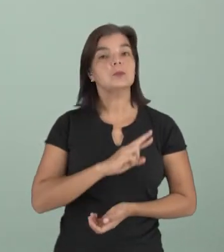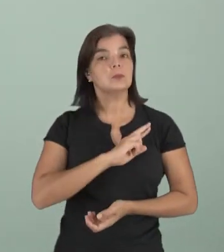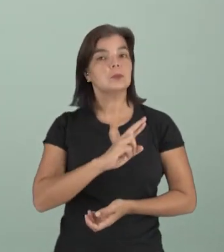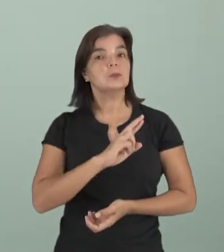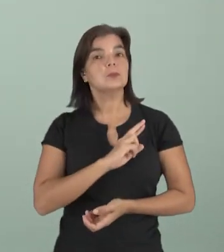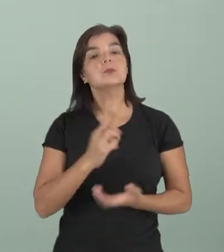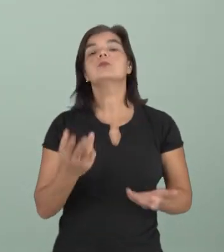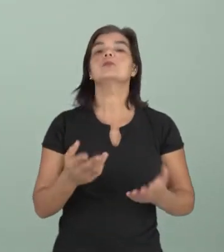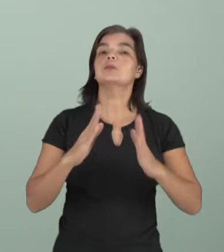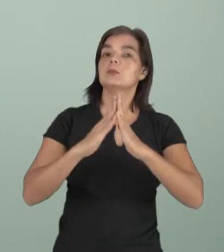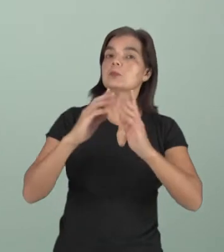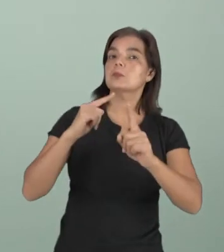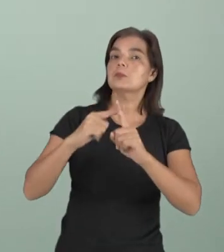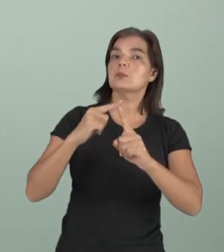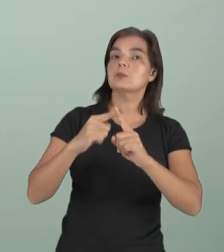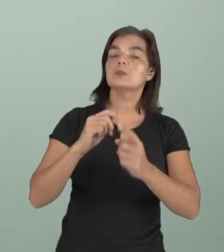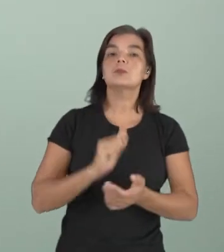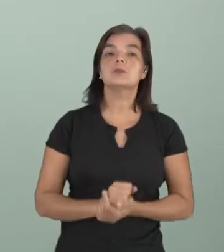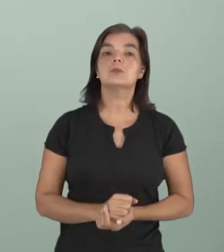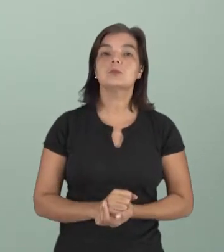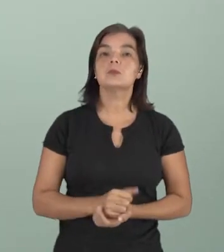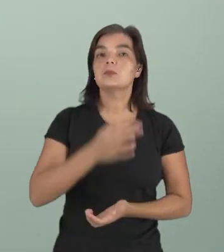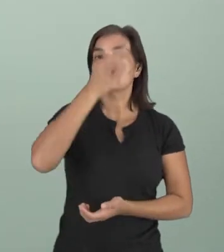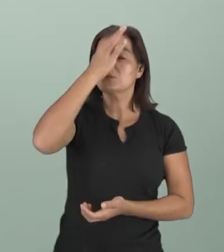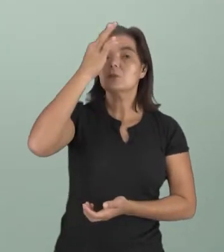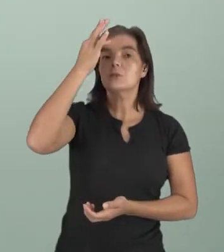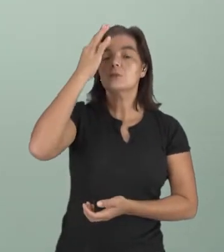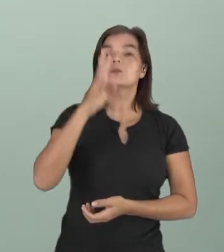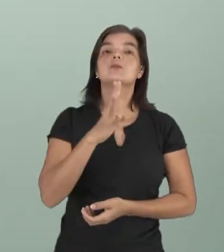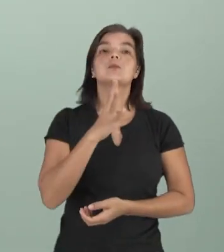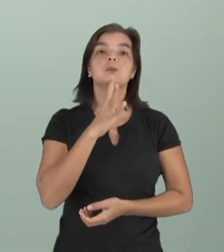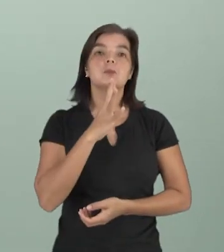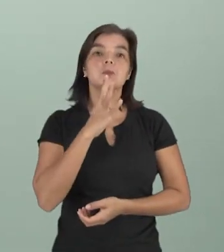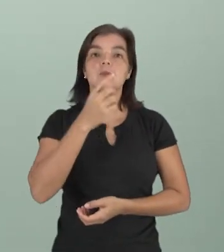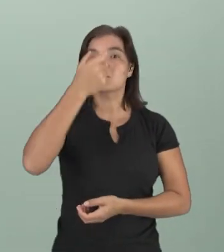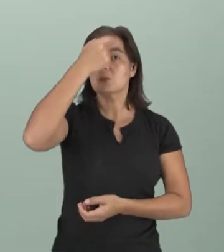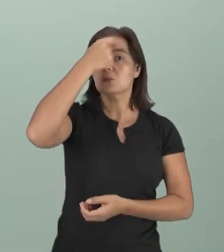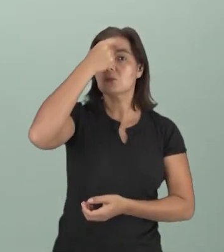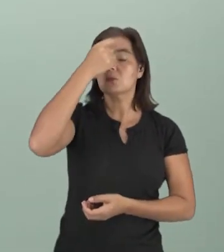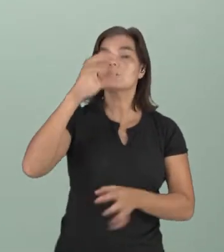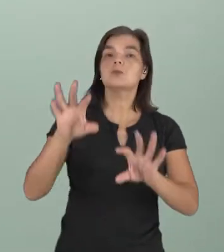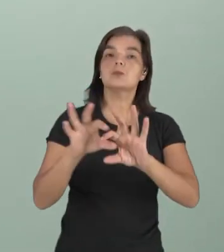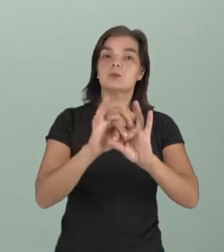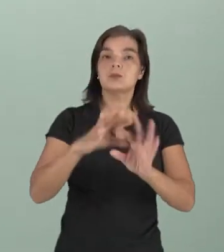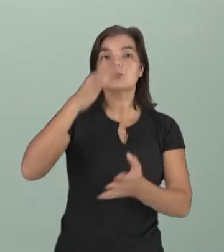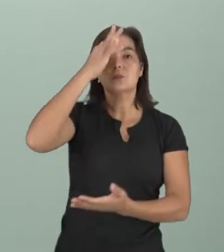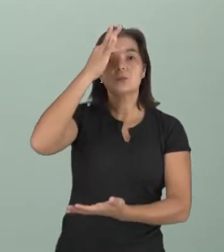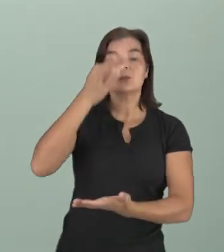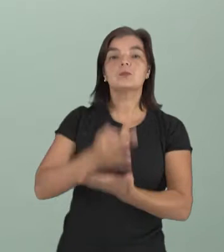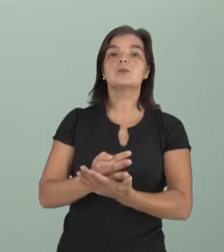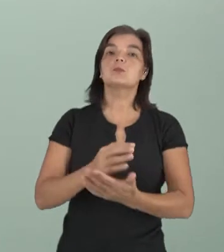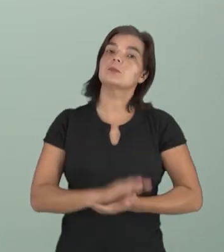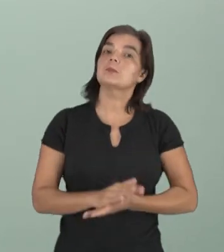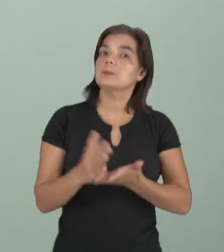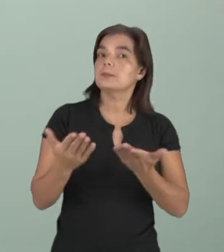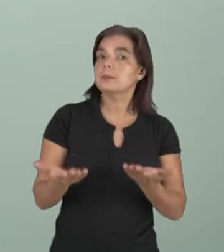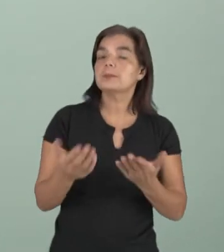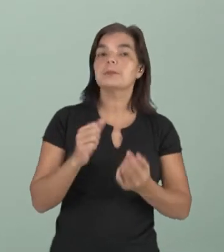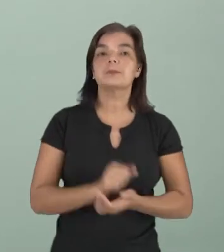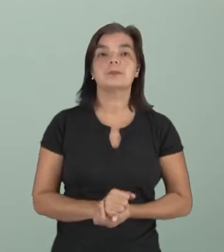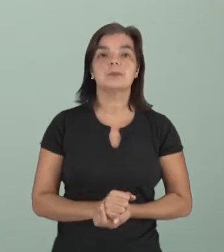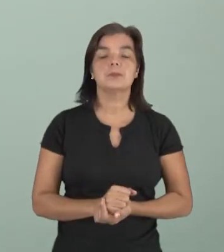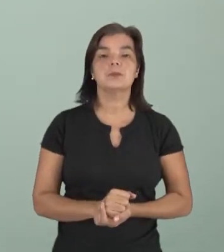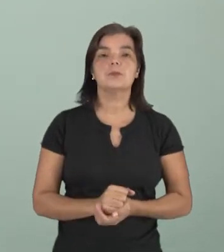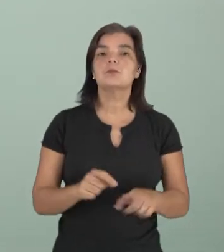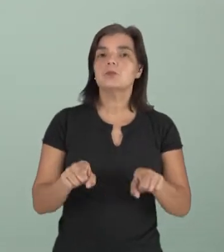igreja, era uma filosofia em que o conhecimento racional ele estava vinculado à fé. Então,